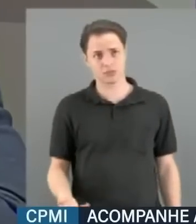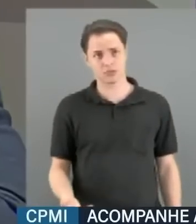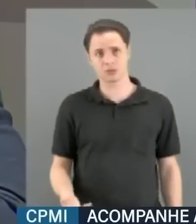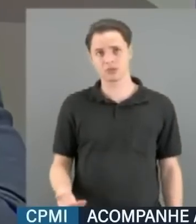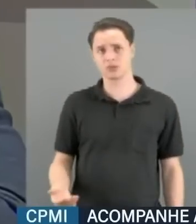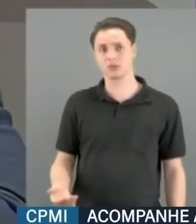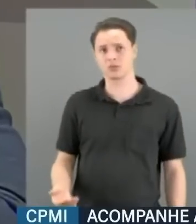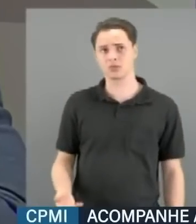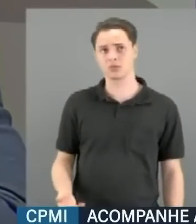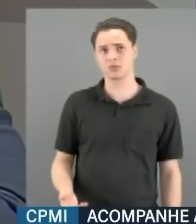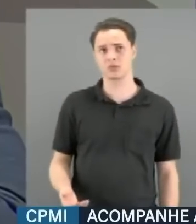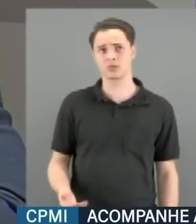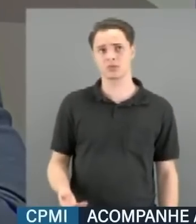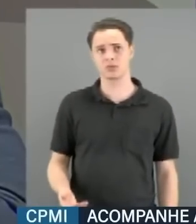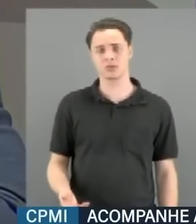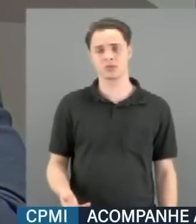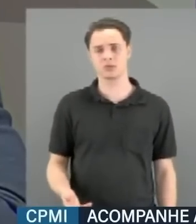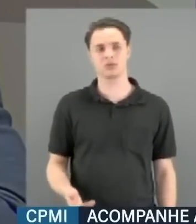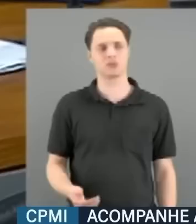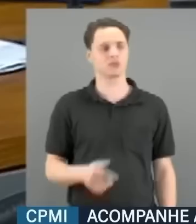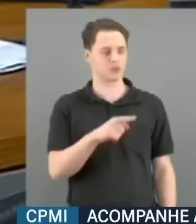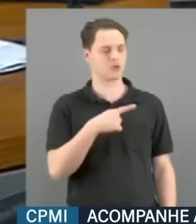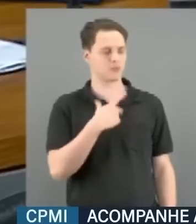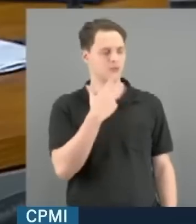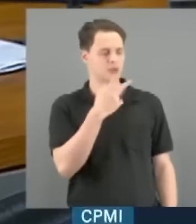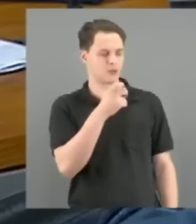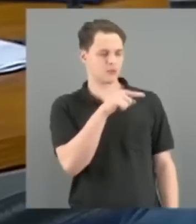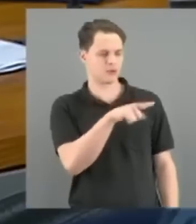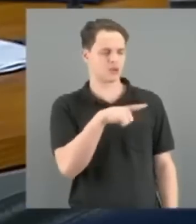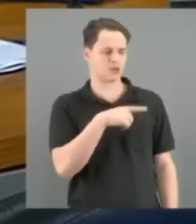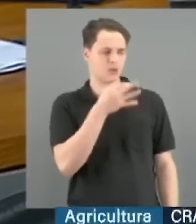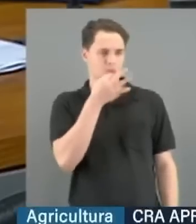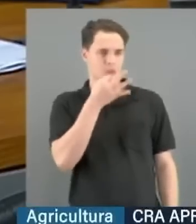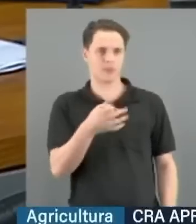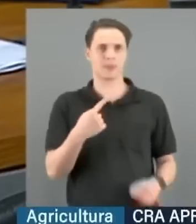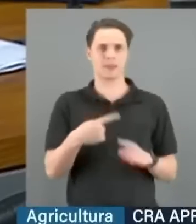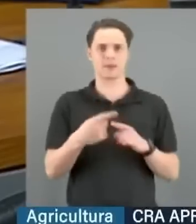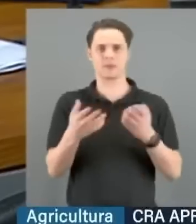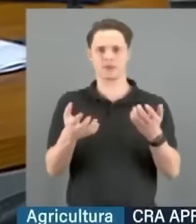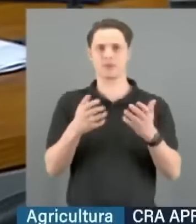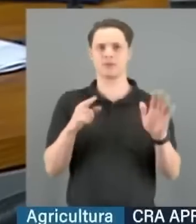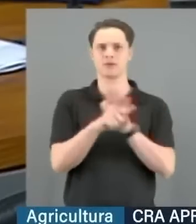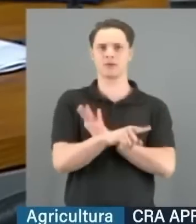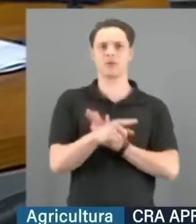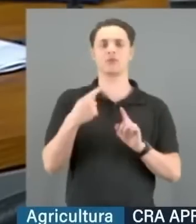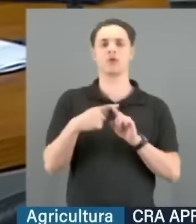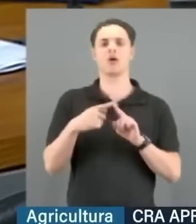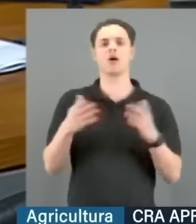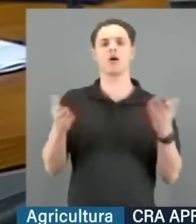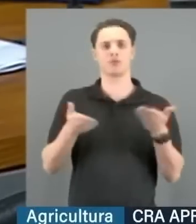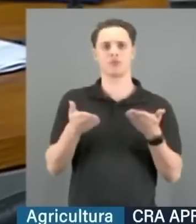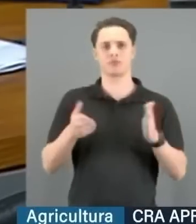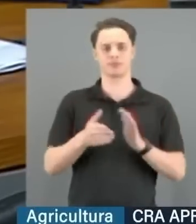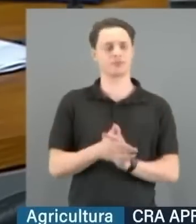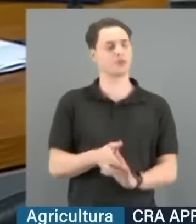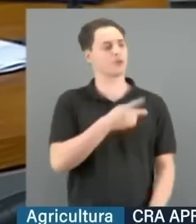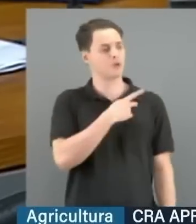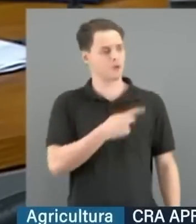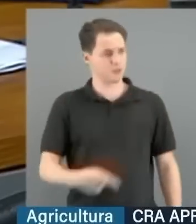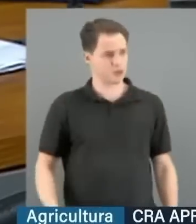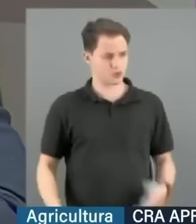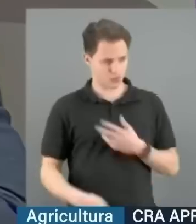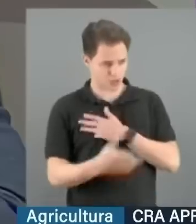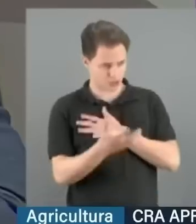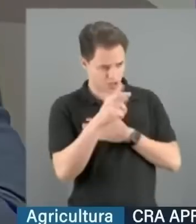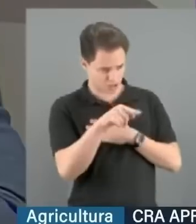Deputado, a situação... Eu vejo que o senhor tem lado, tá bom. Foi bom saber, quis perguntar isso. Eu faço outra pergunta. O presidente Lula queria que isso